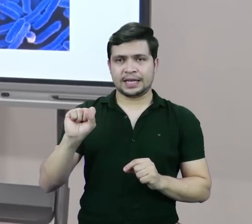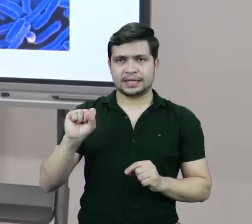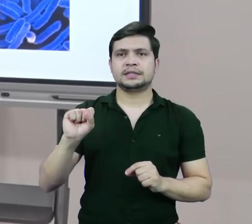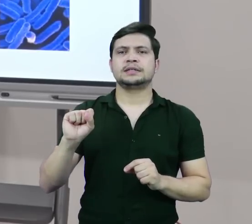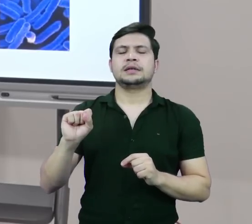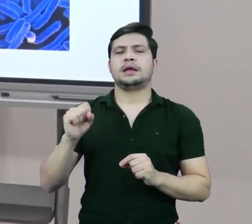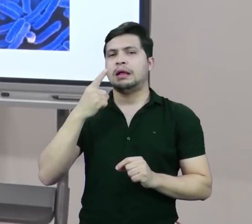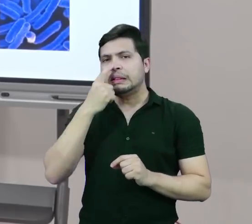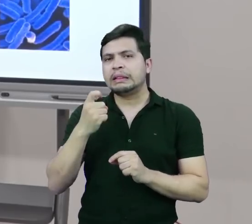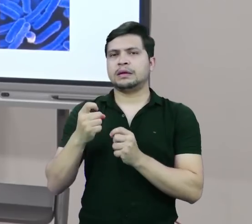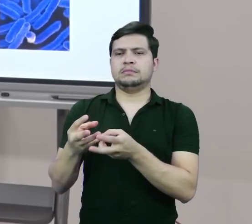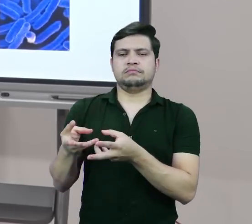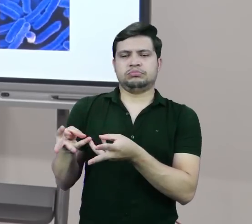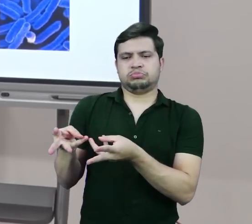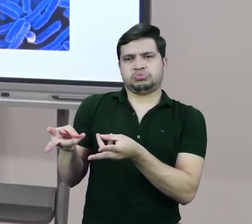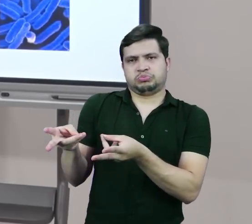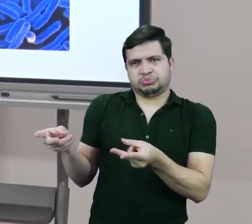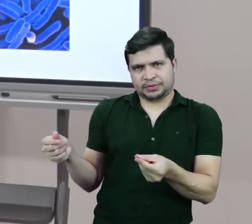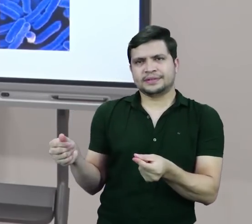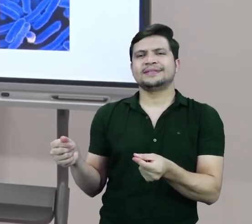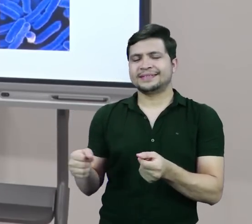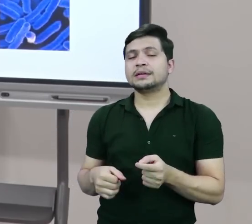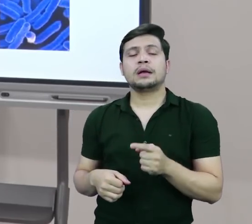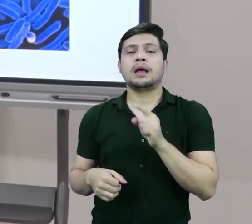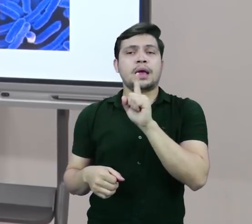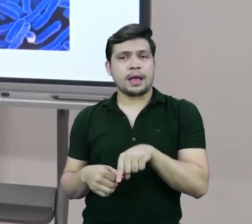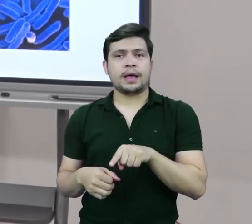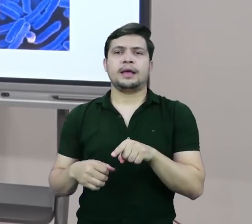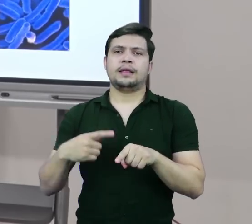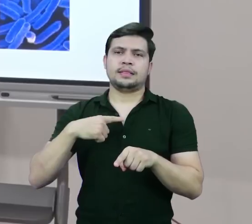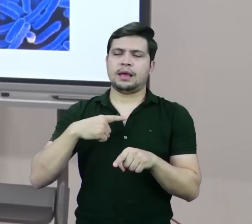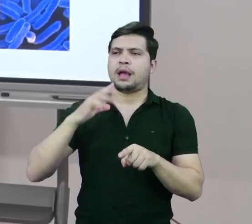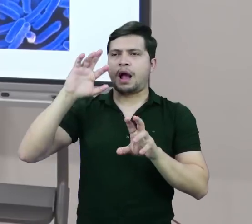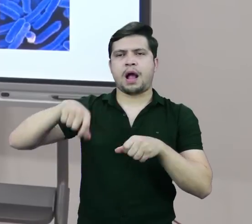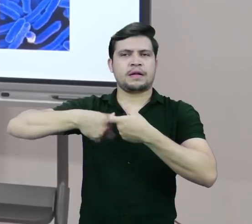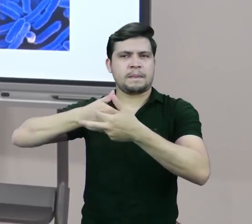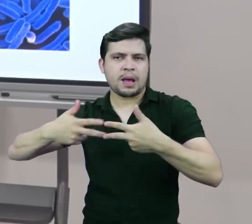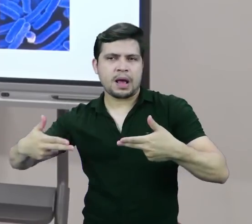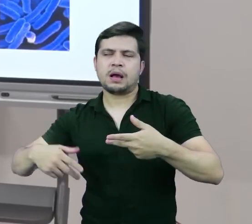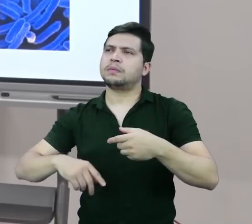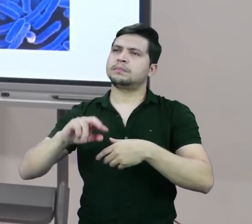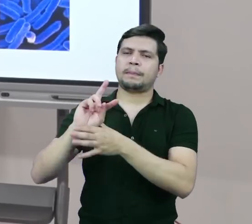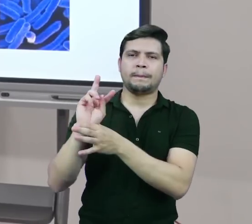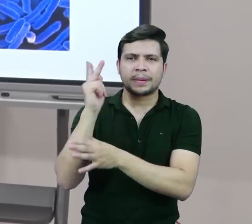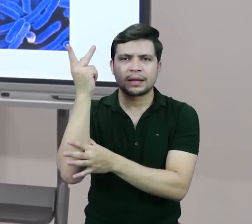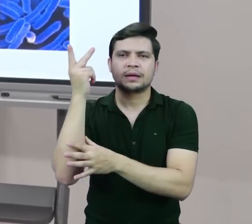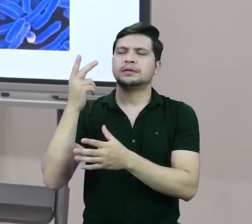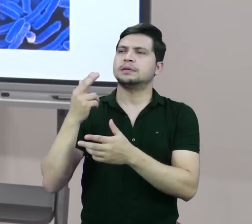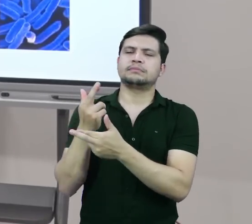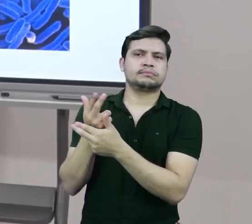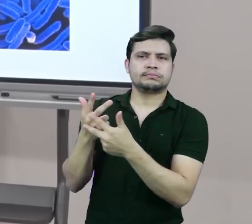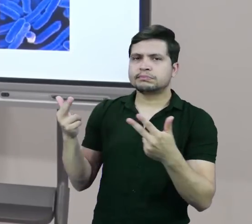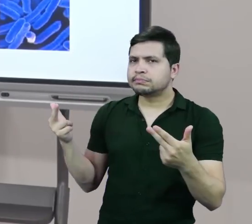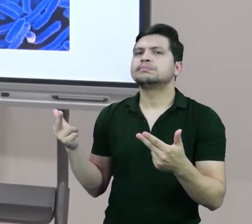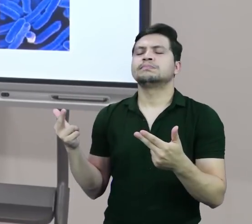decompositores? São aqueles, né, que quebram e oxidam excretas e restos orgânicos de plantas, de animais, dos seres vivos em